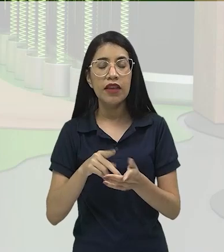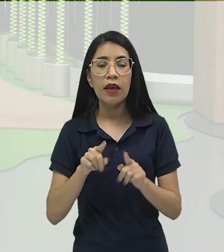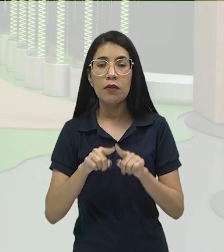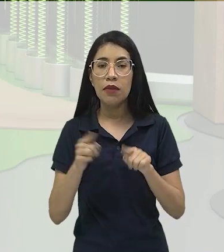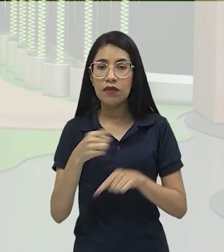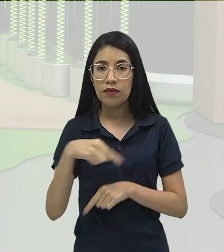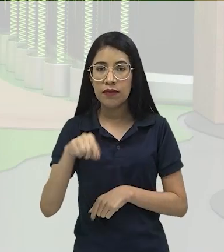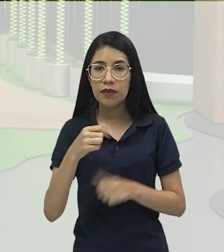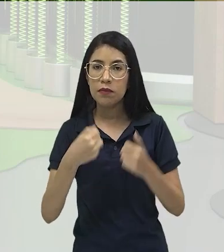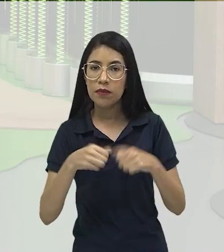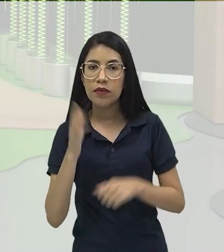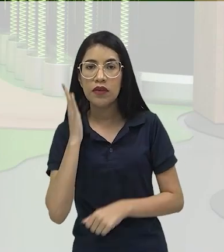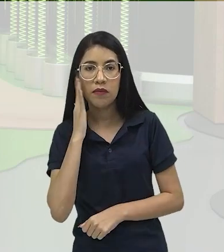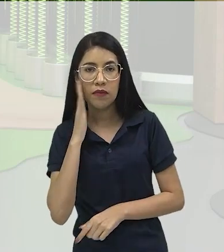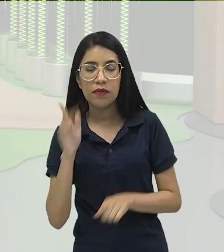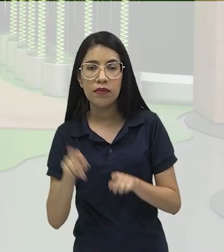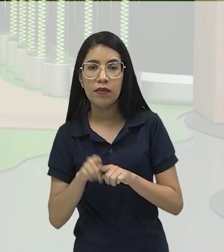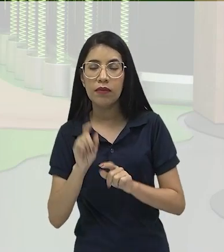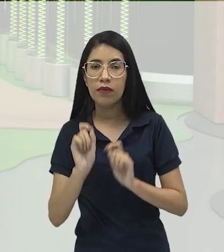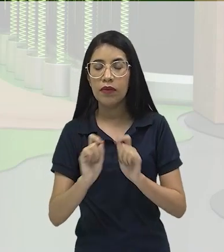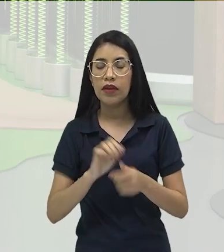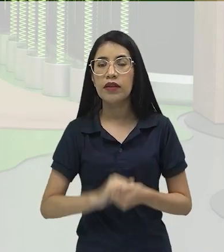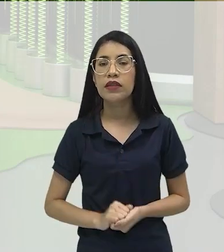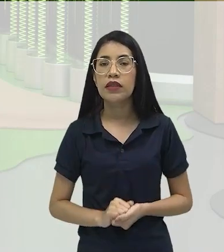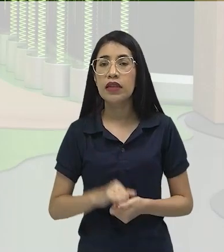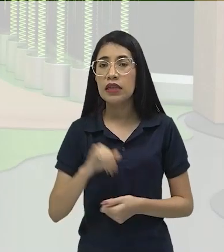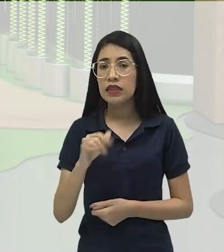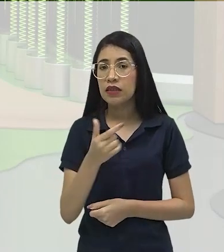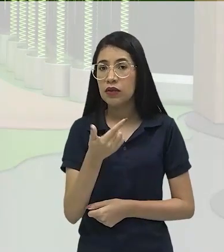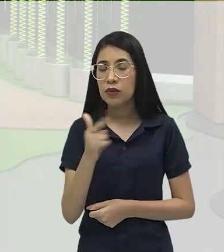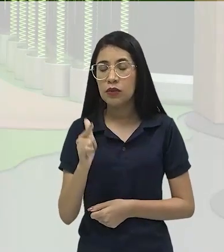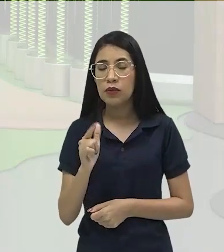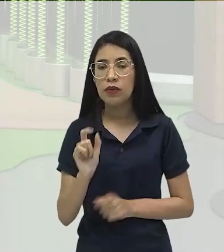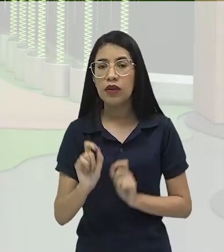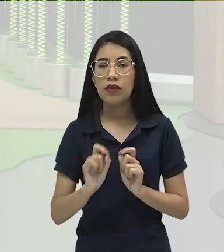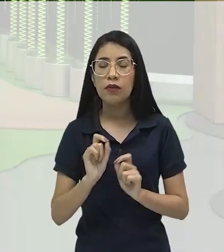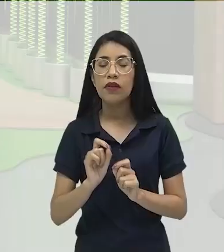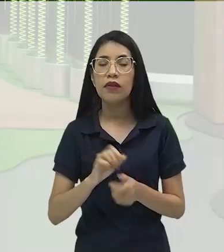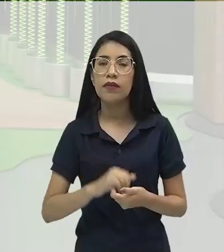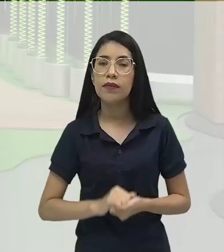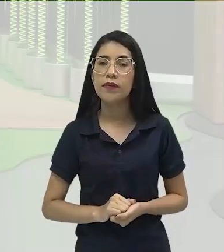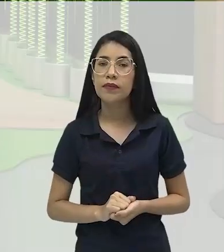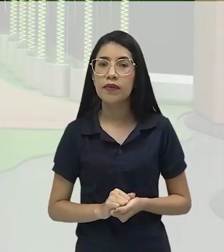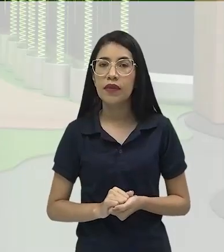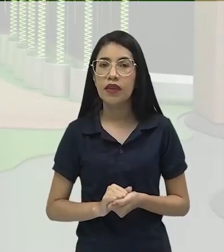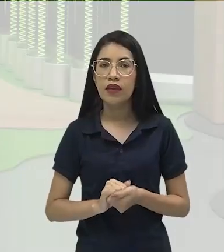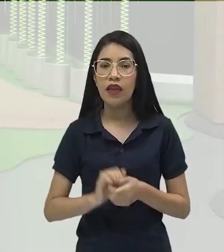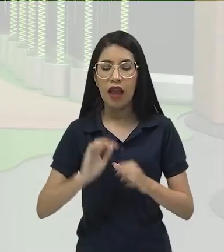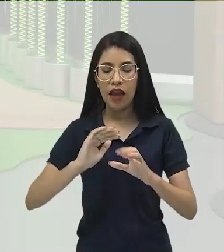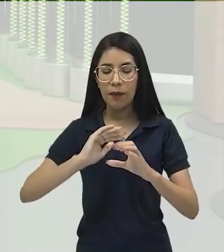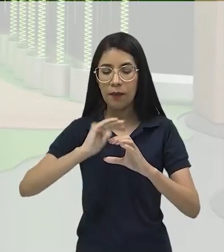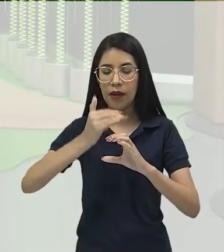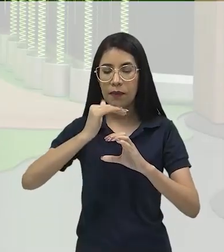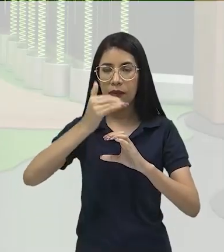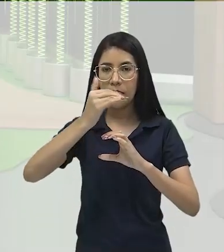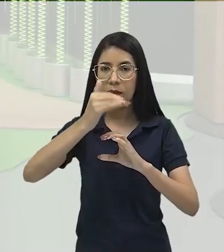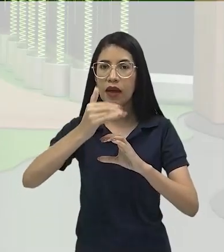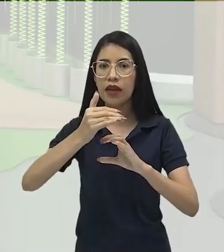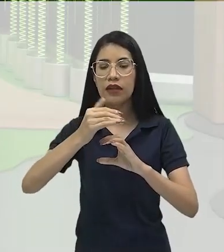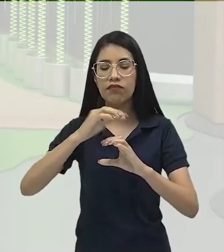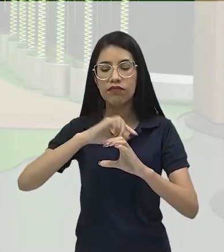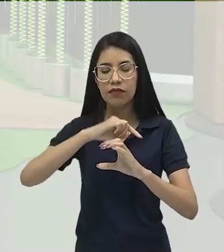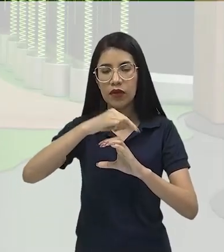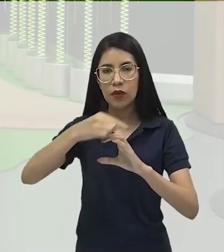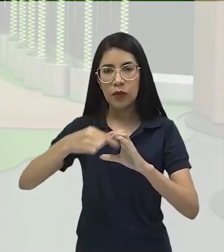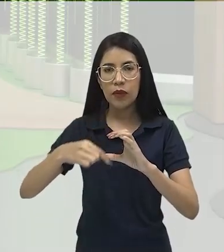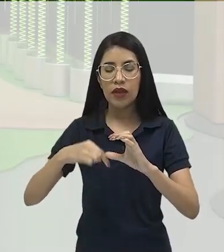que vocês precisam saber é que se não existisse essa camada de gases ao redor